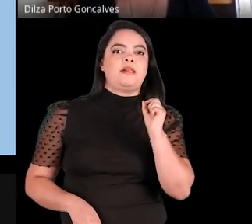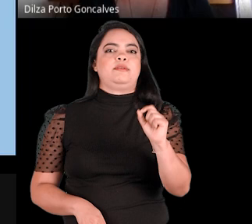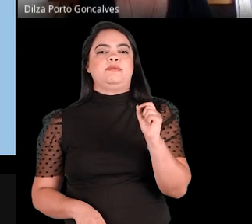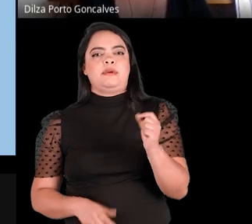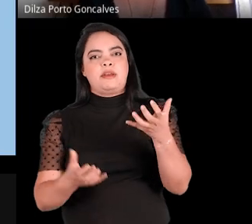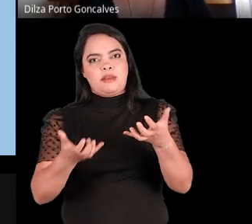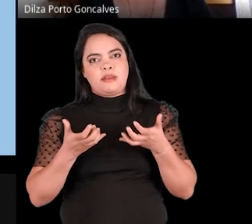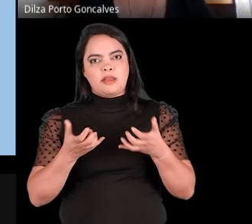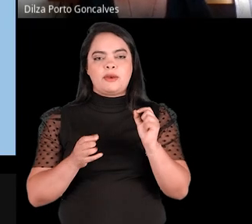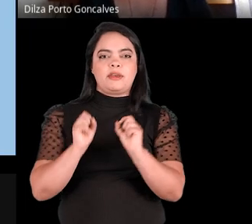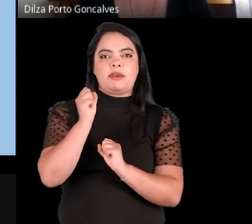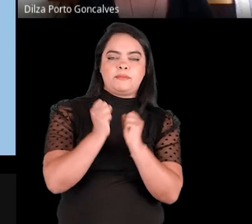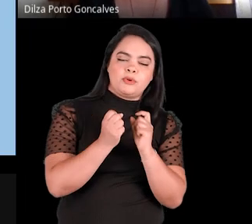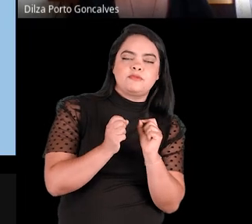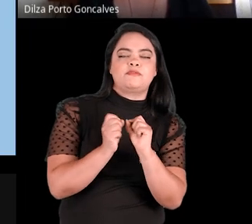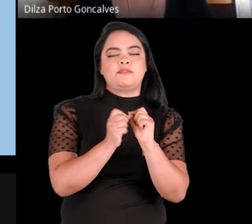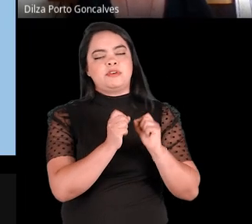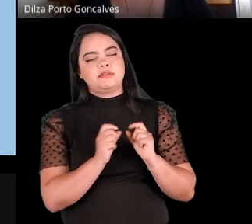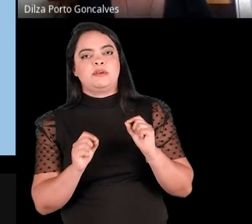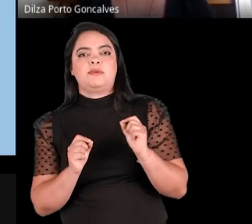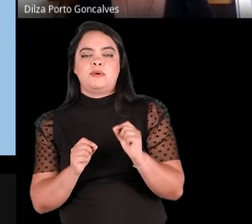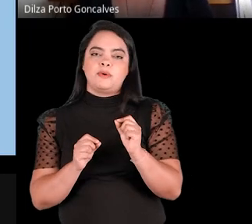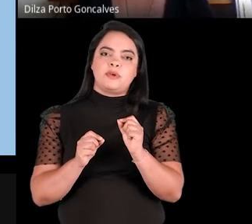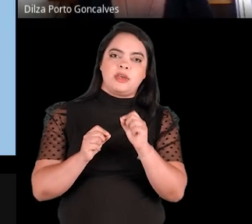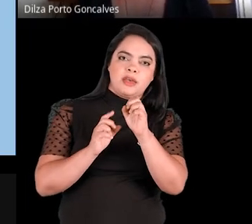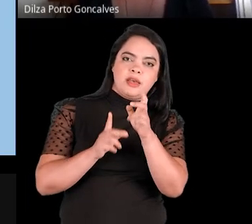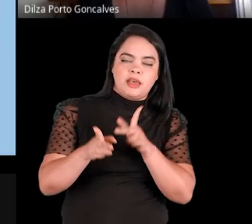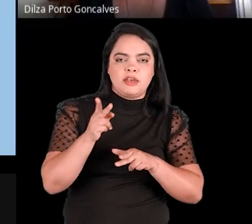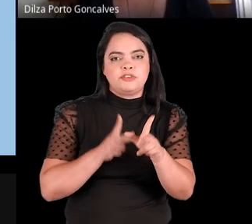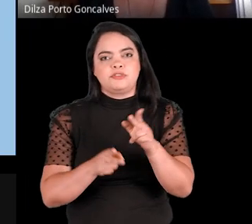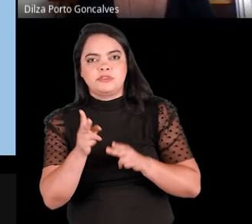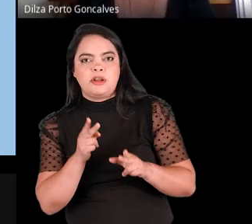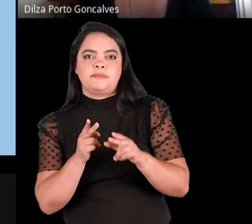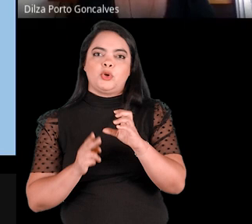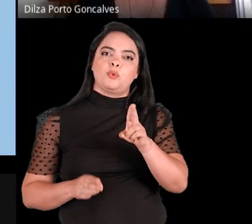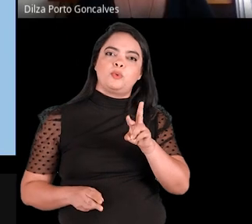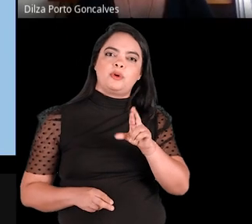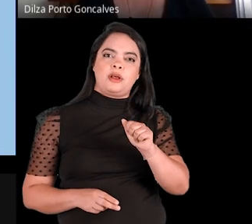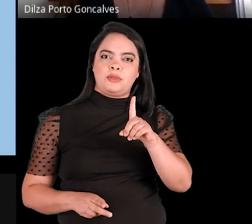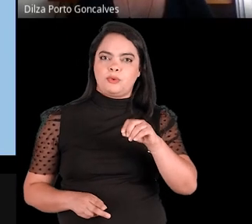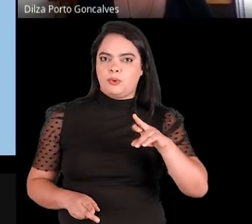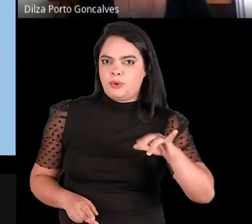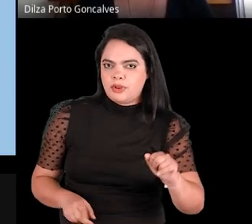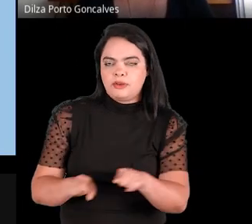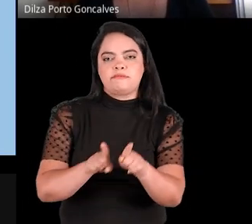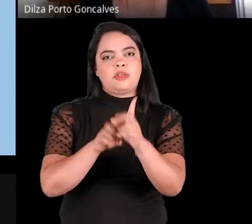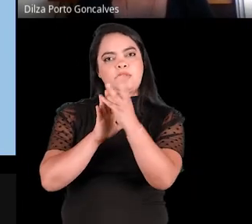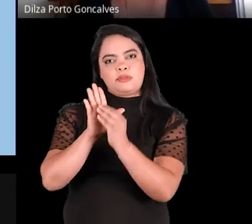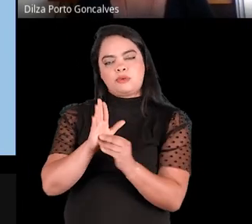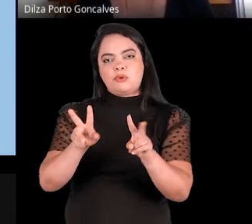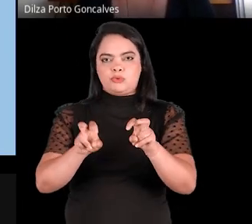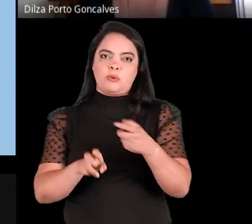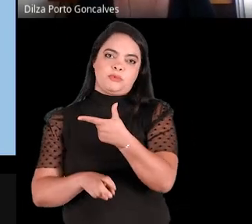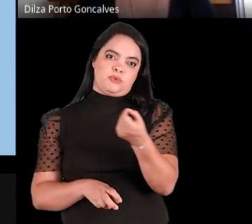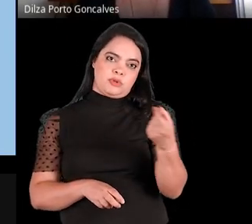produzir, editar, fazer curadoria, organizar e disponibilizar conteúdos sobre os 200 anos de independência do